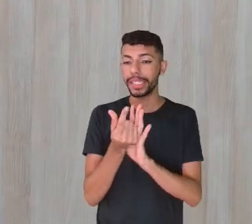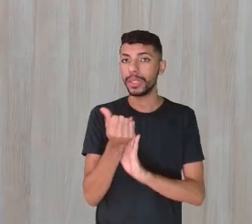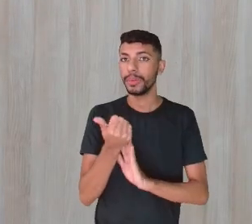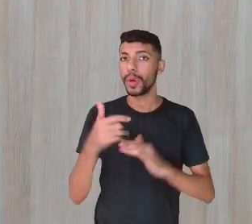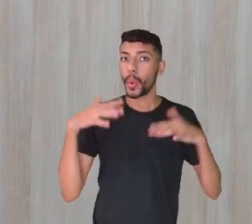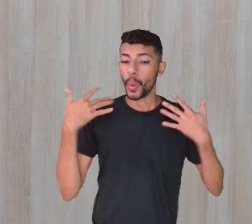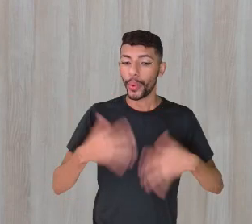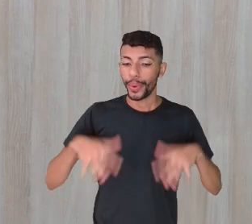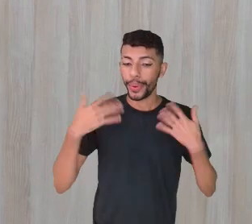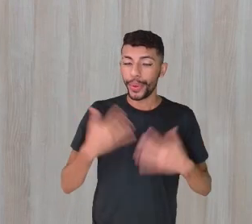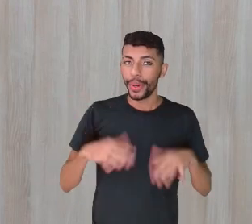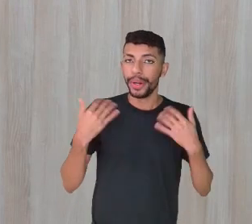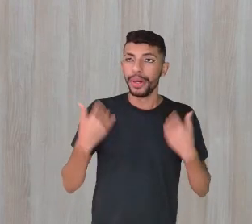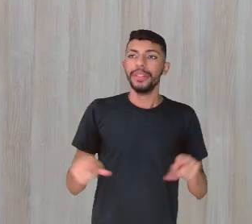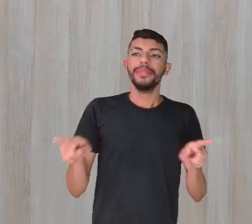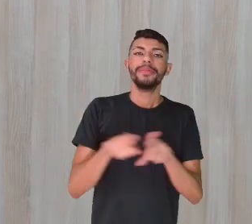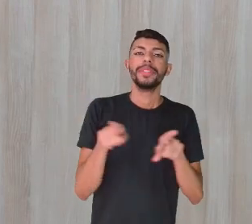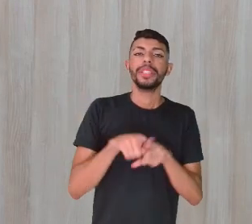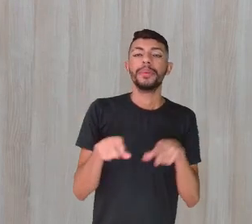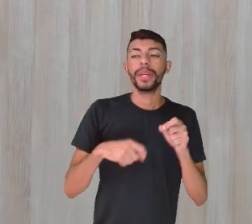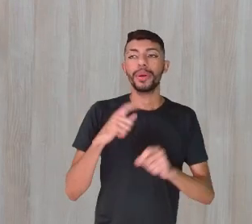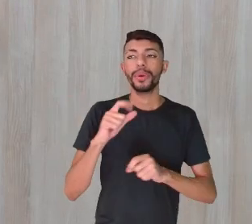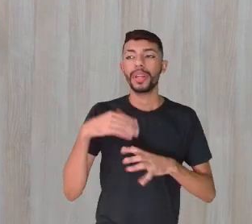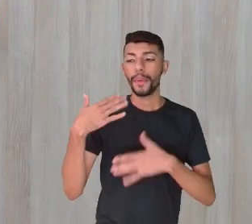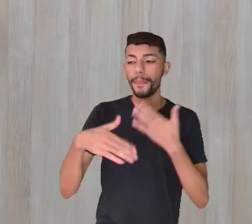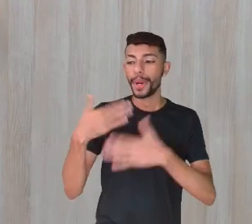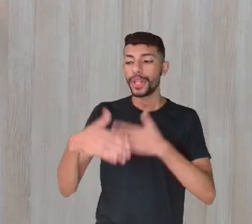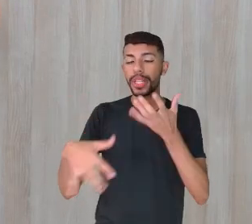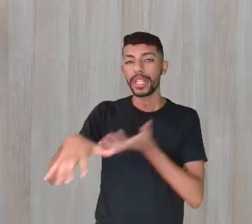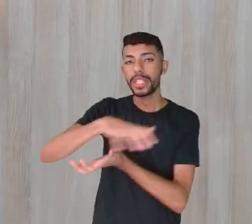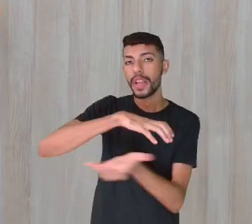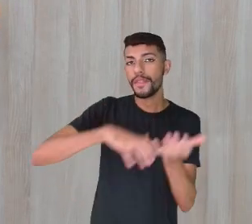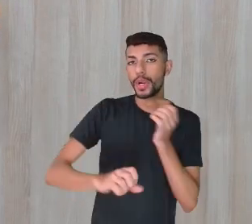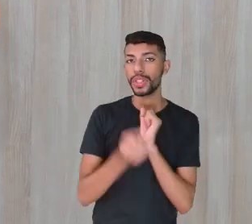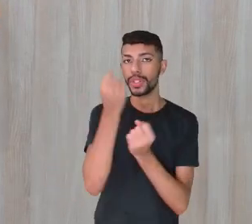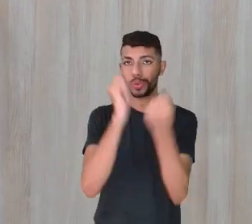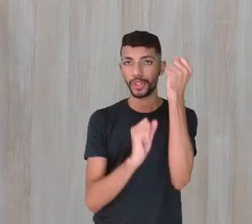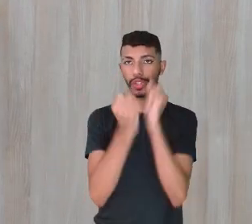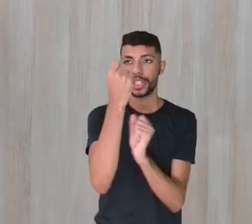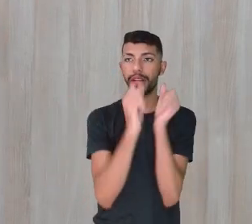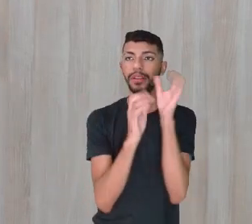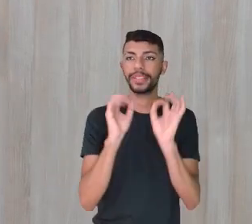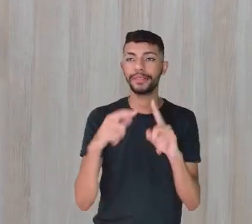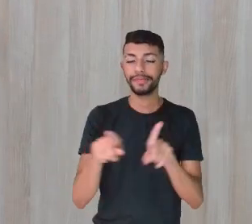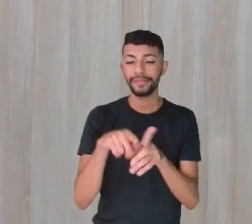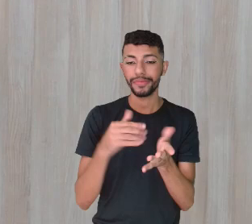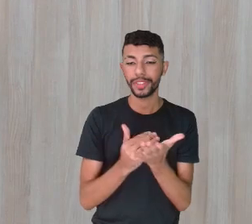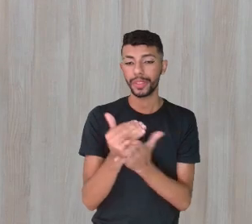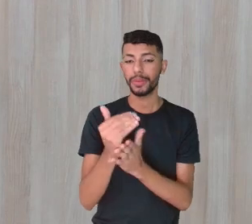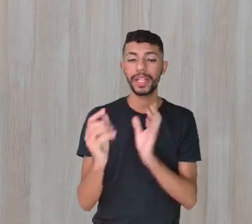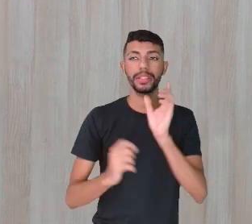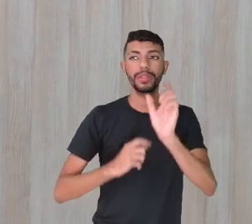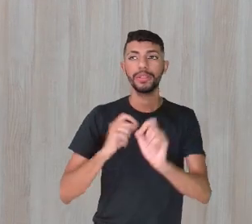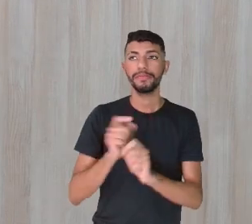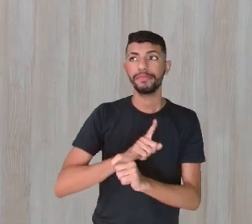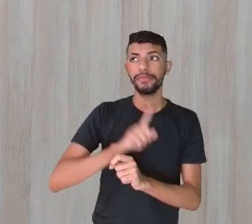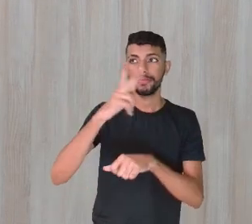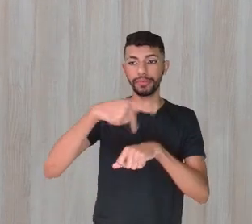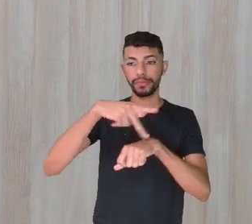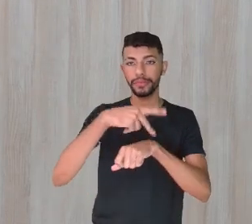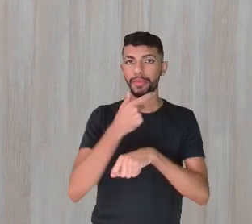E também o processo de revolução industrial, né, gente, que começa ali na